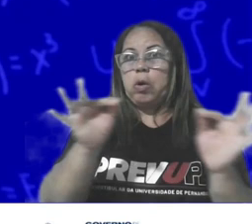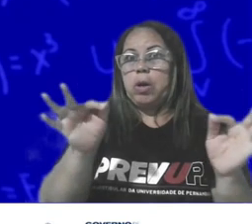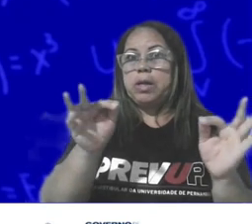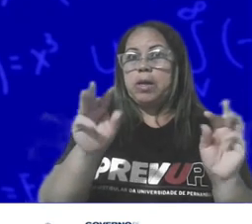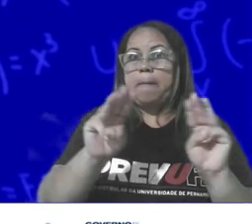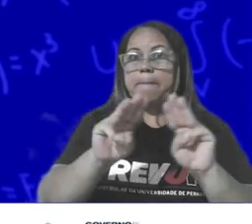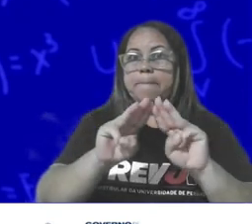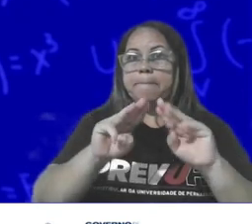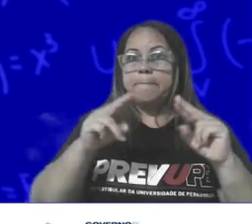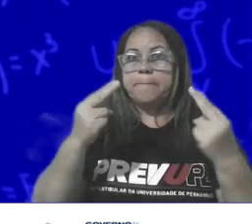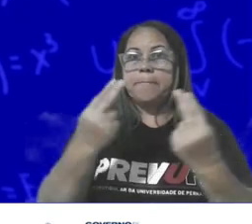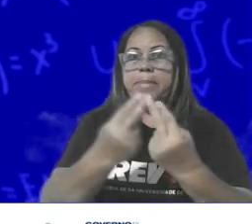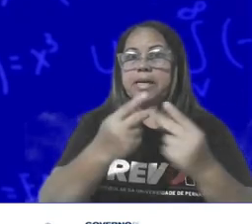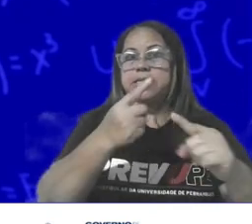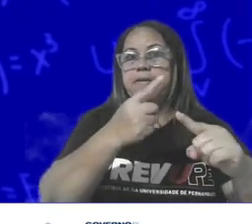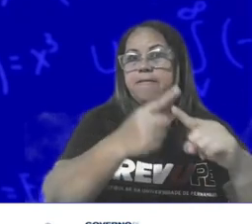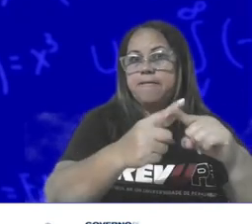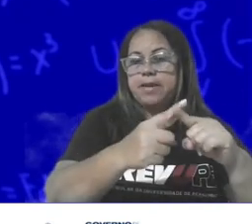massa